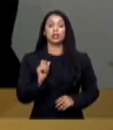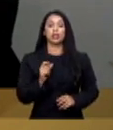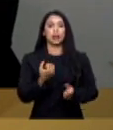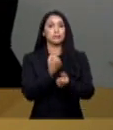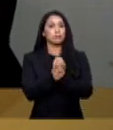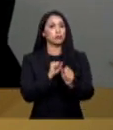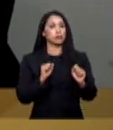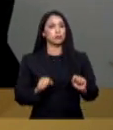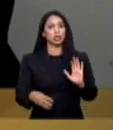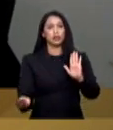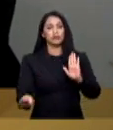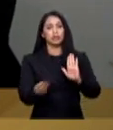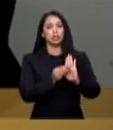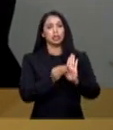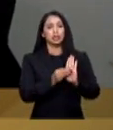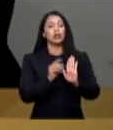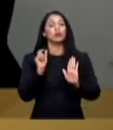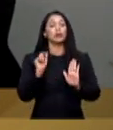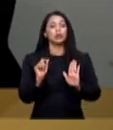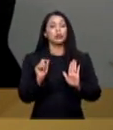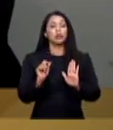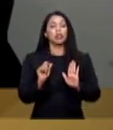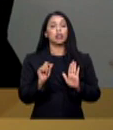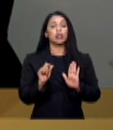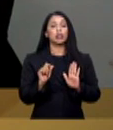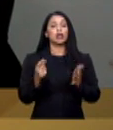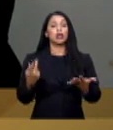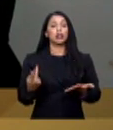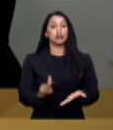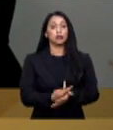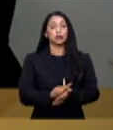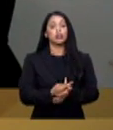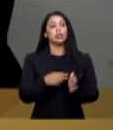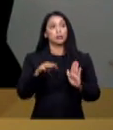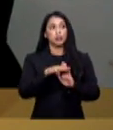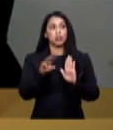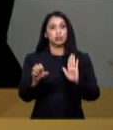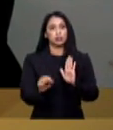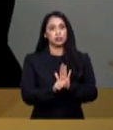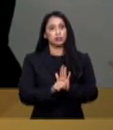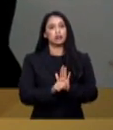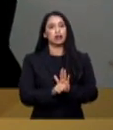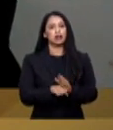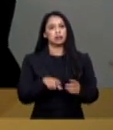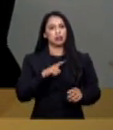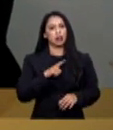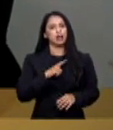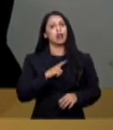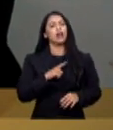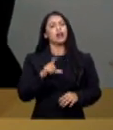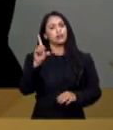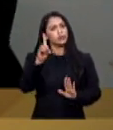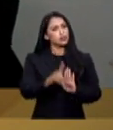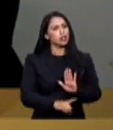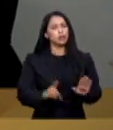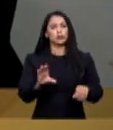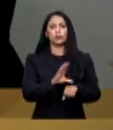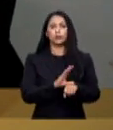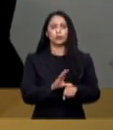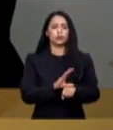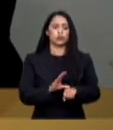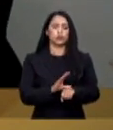impossibilidade da fixação se deve à natureza mesma do mandado de segurança, que é uma garantia constitucional que não pode